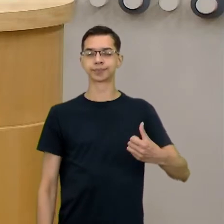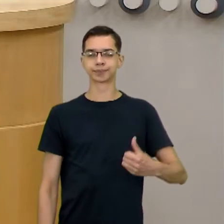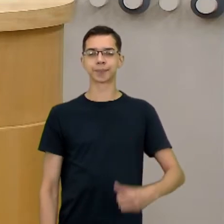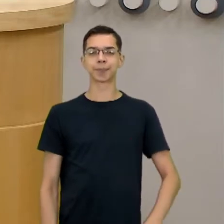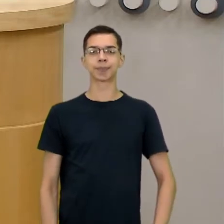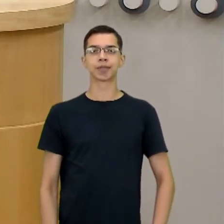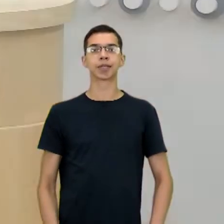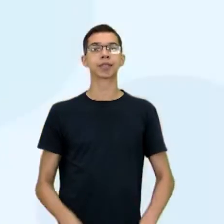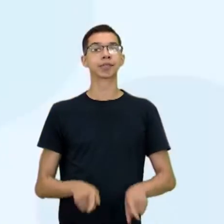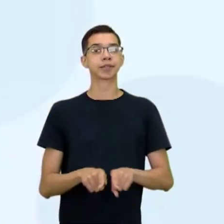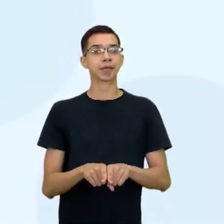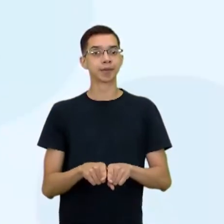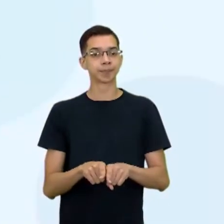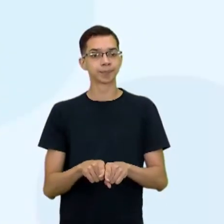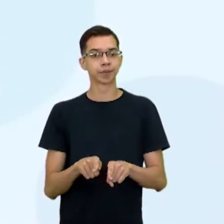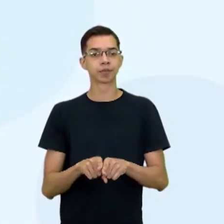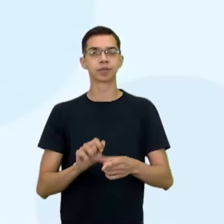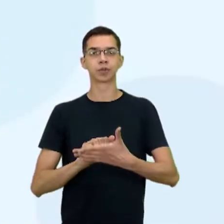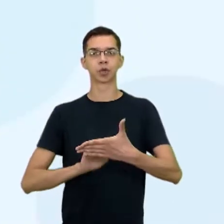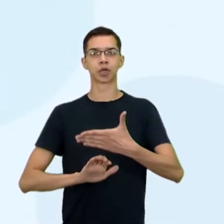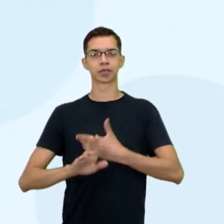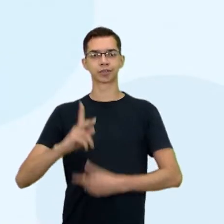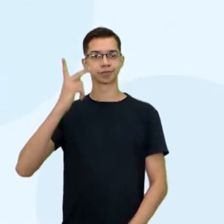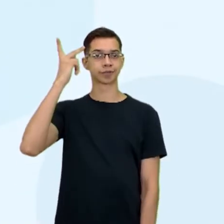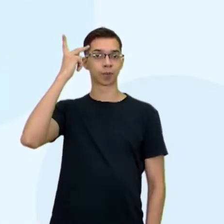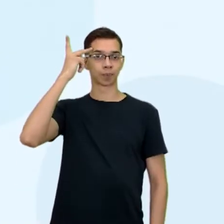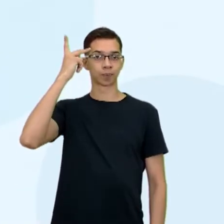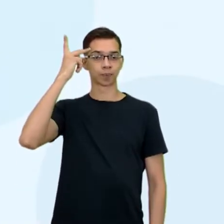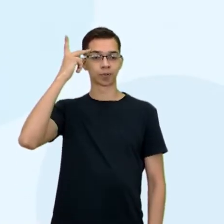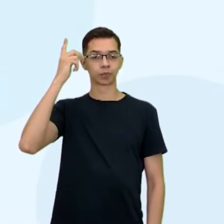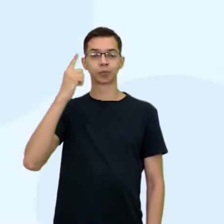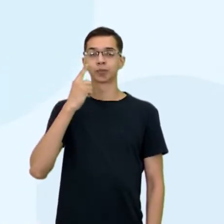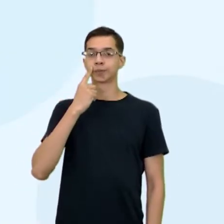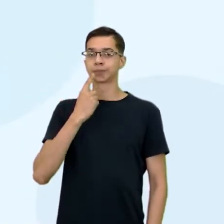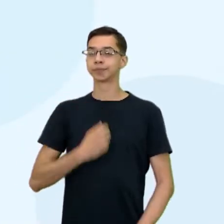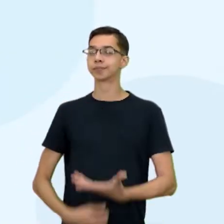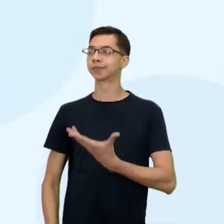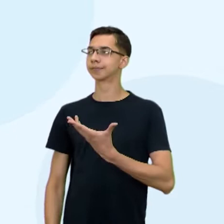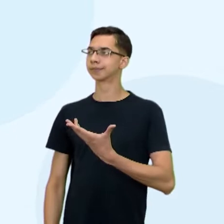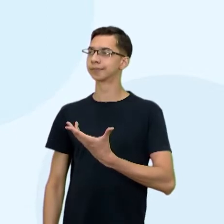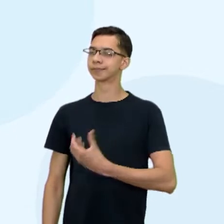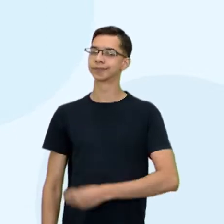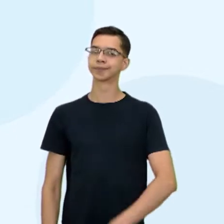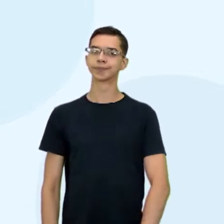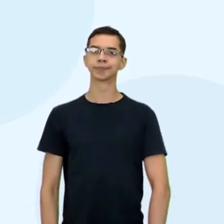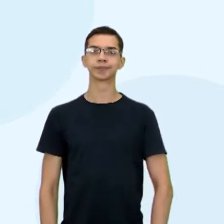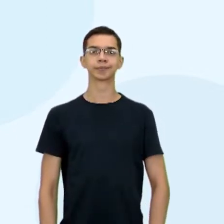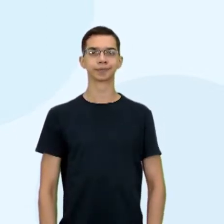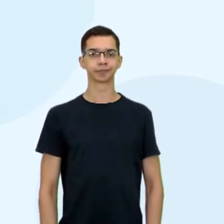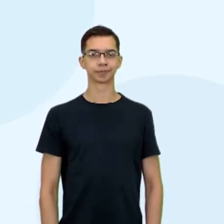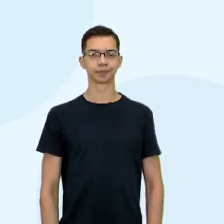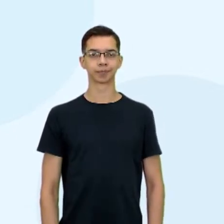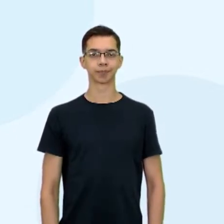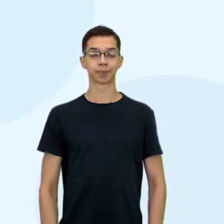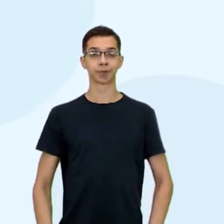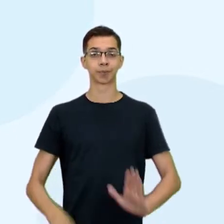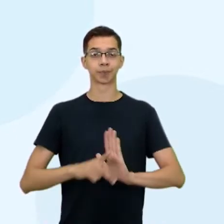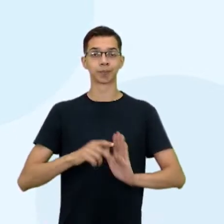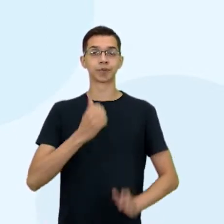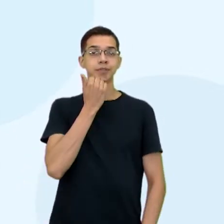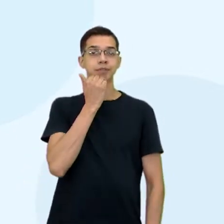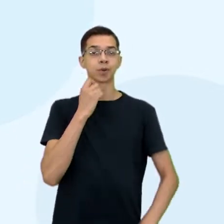as habilidades do currículo paulista. Está aí na tela para vocês. As habilidades aí fazem parte das ciências